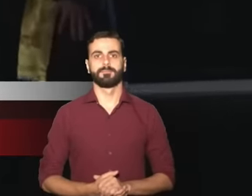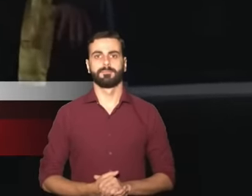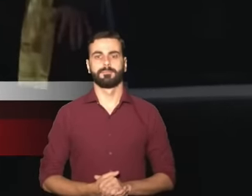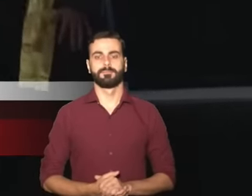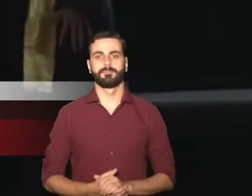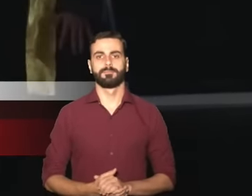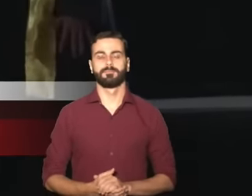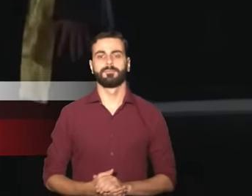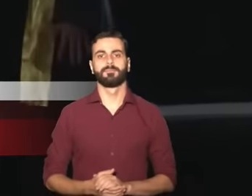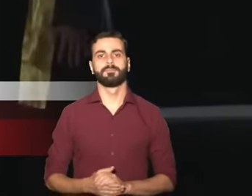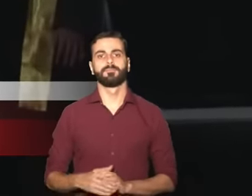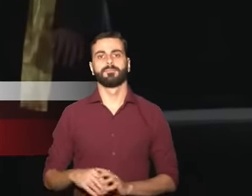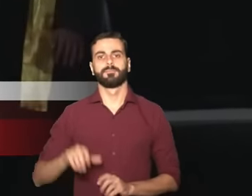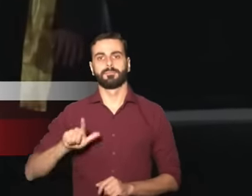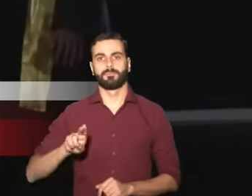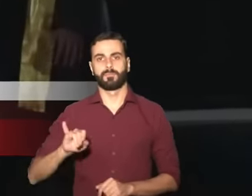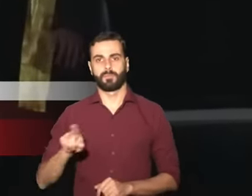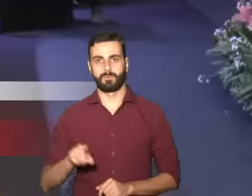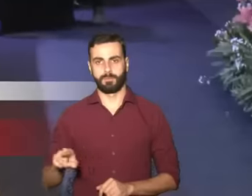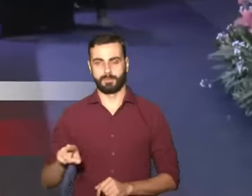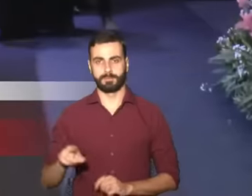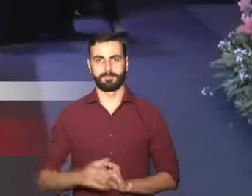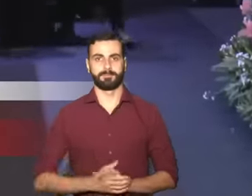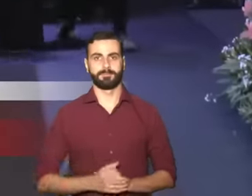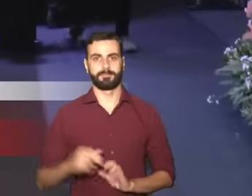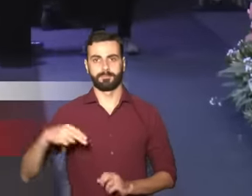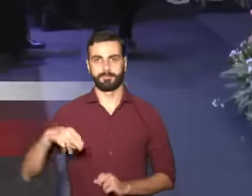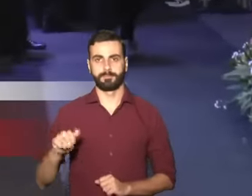Glauco Luiz do Nascimento Martins.